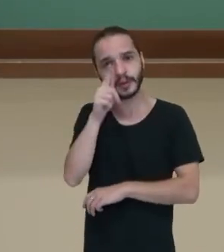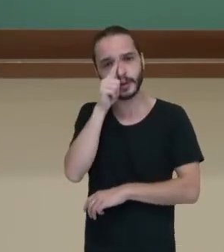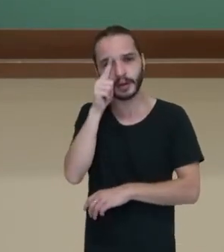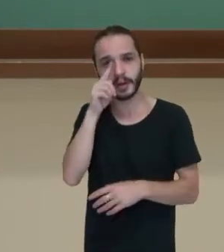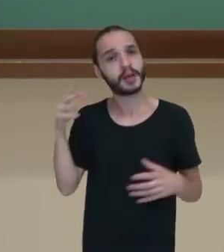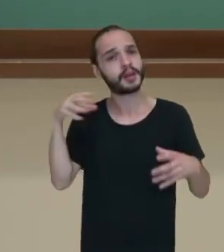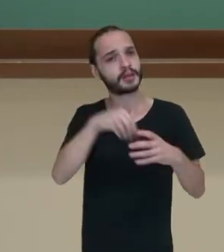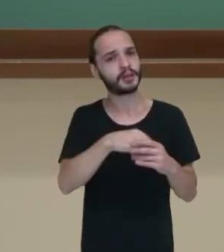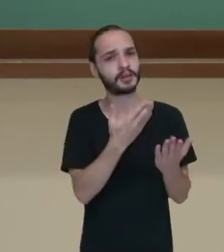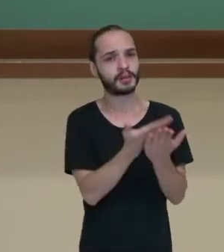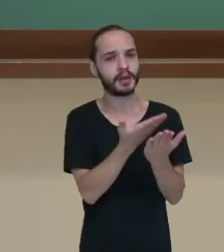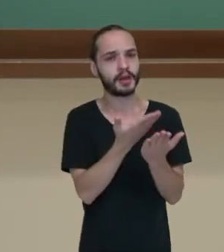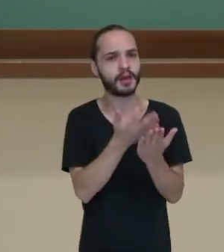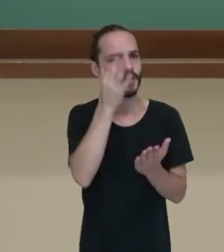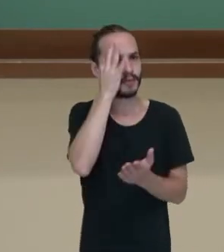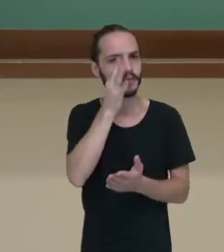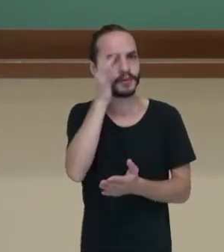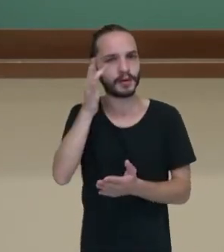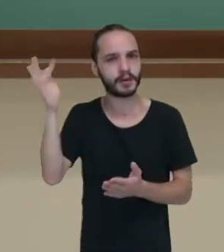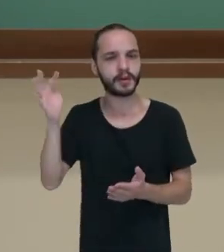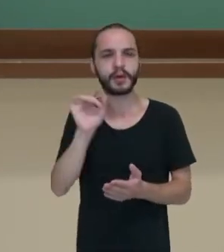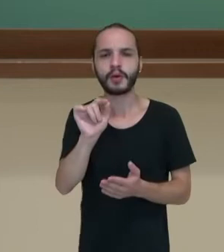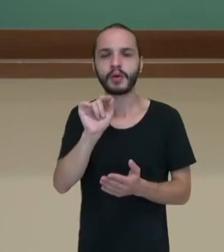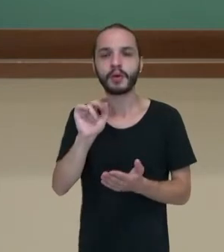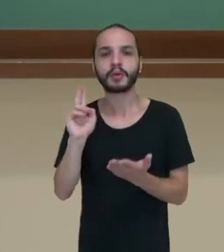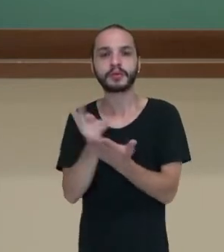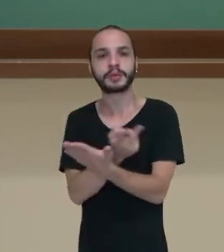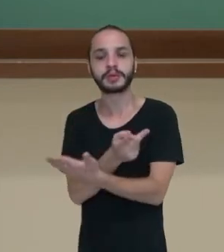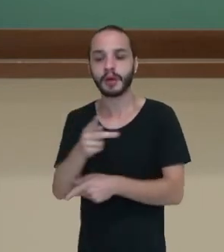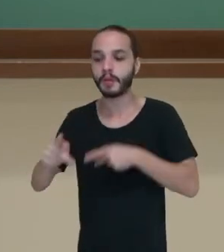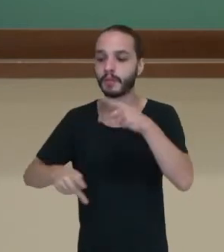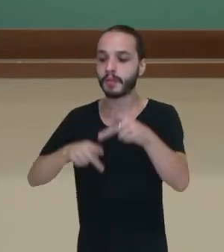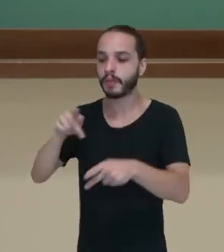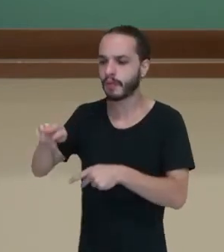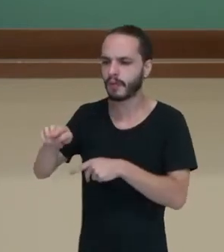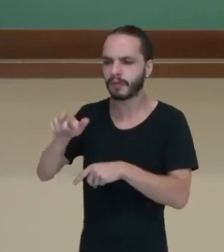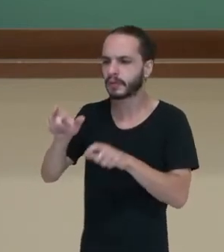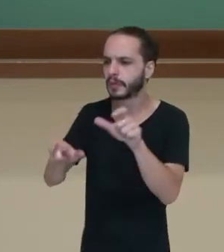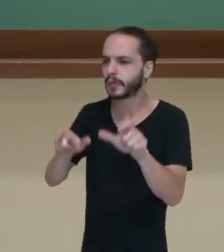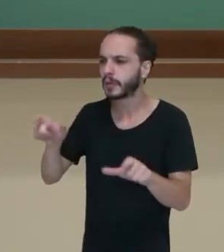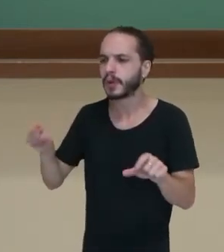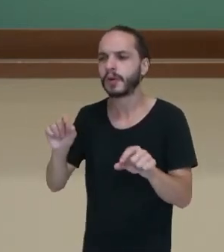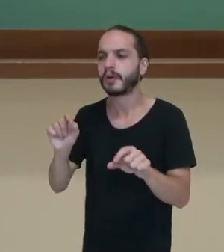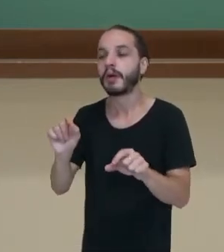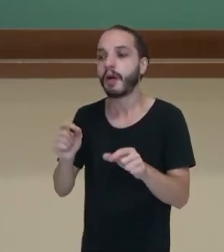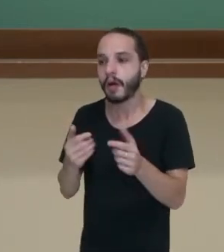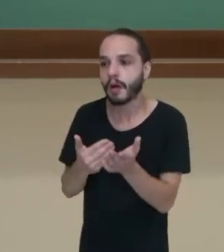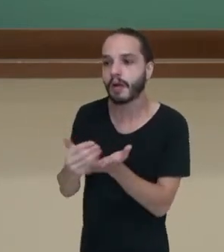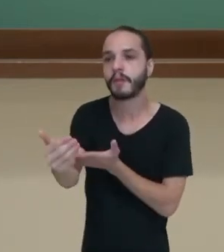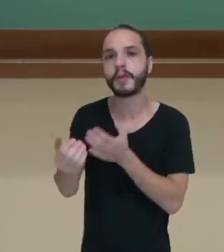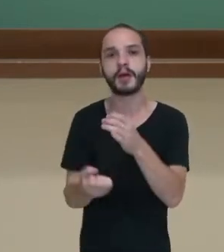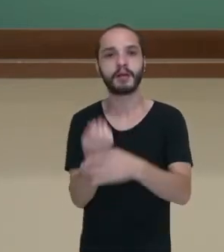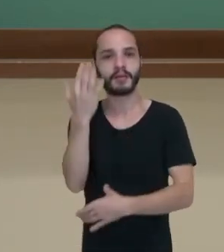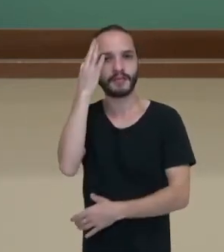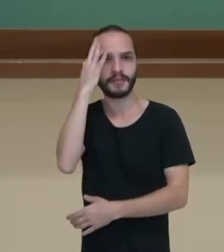de filosofia. O que aconteceu com esse povo para eles criarem a filosofia assim, né?